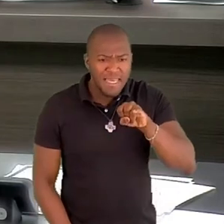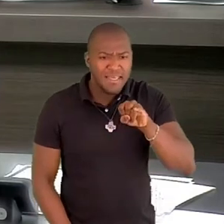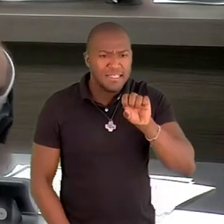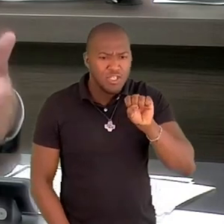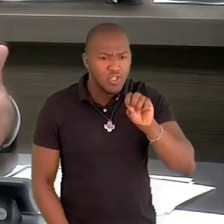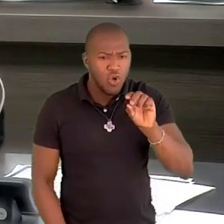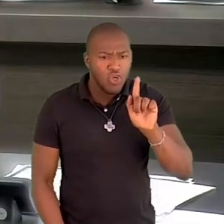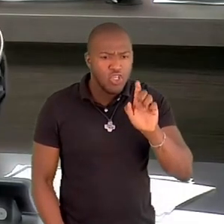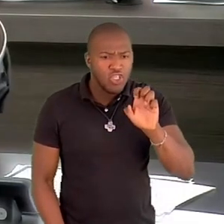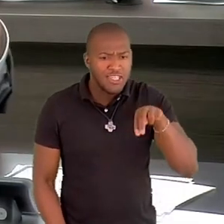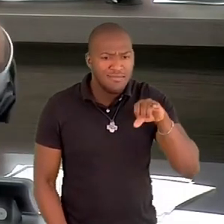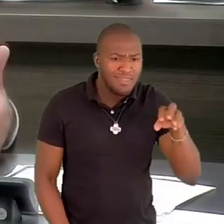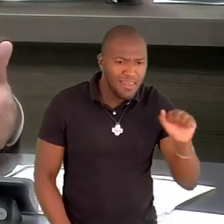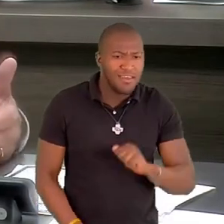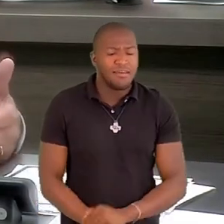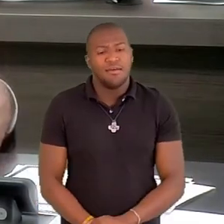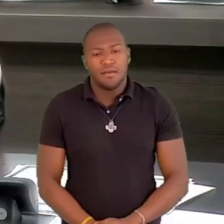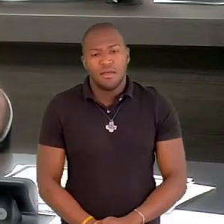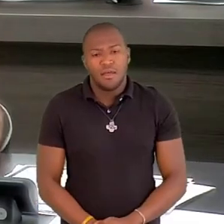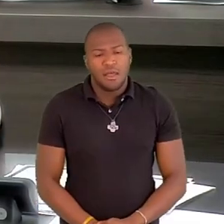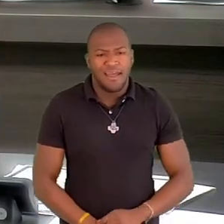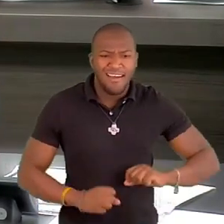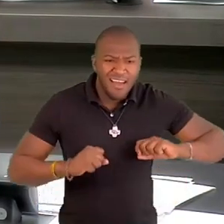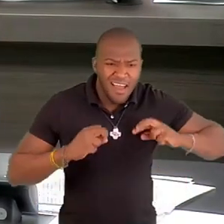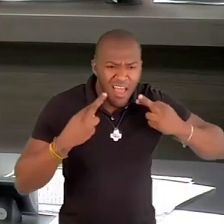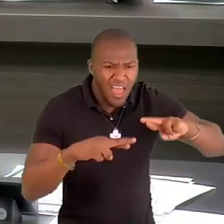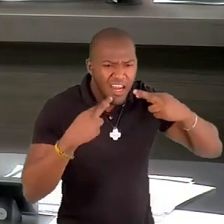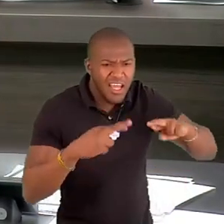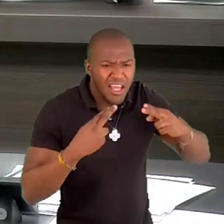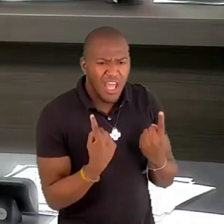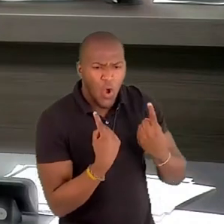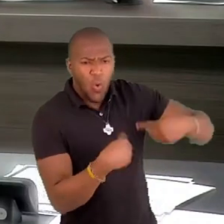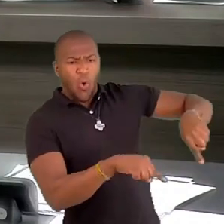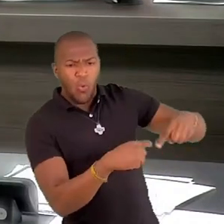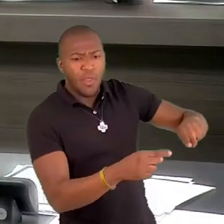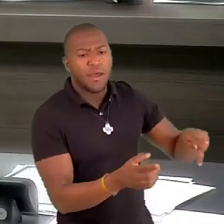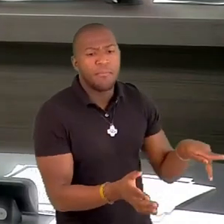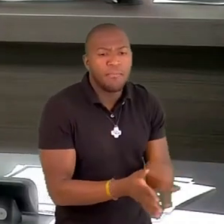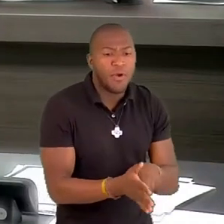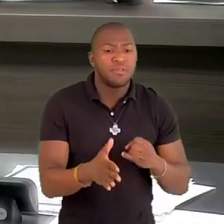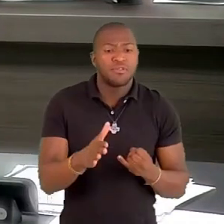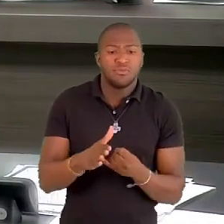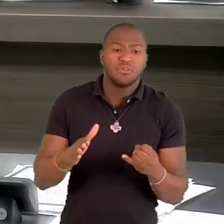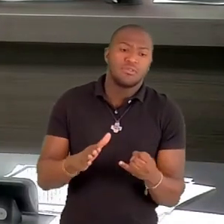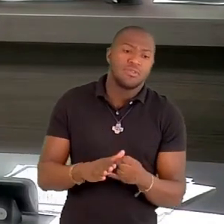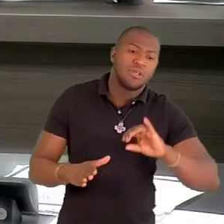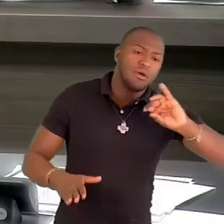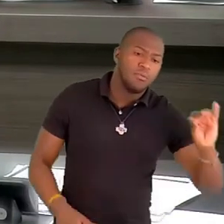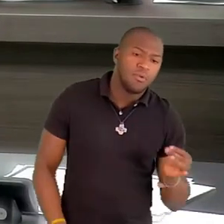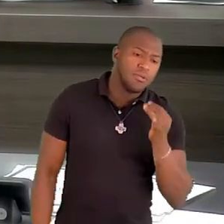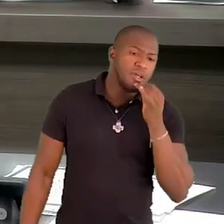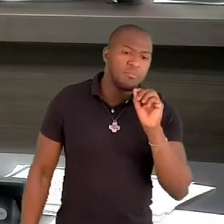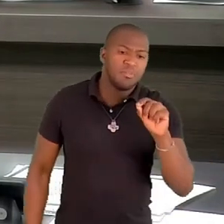se agride de uma forma estúpida, de uma forma brutal, a autoridade, as próprias instituições, se aproveita essa oportunidade